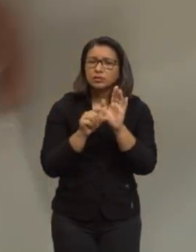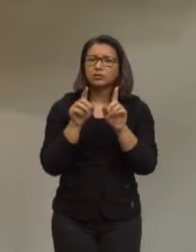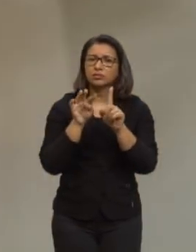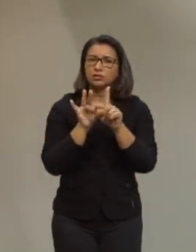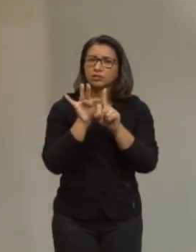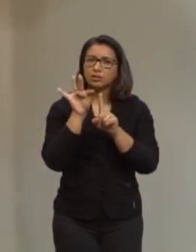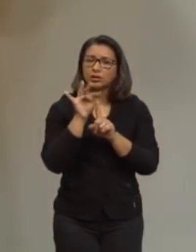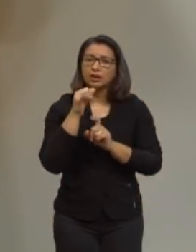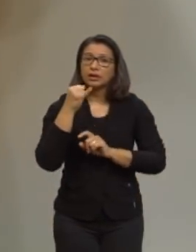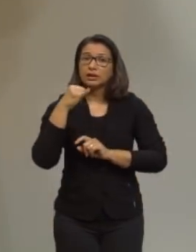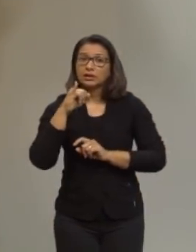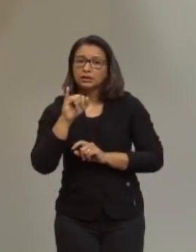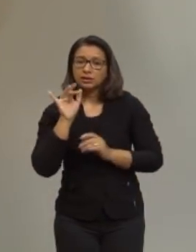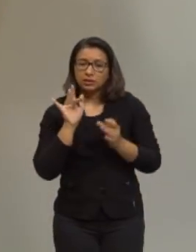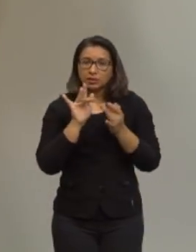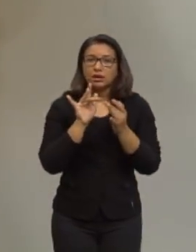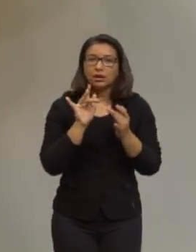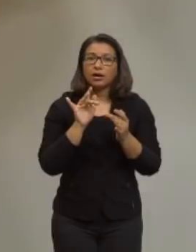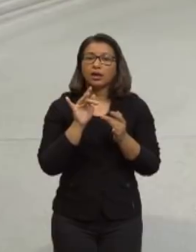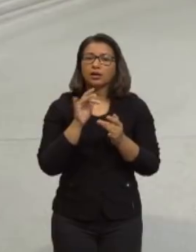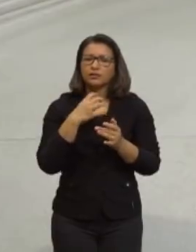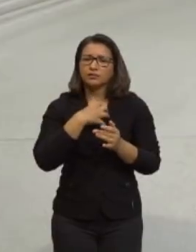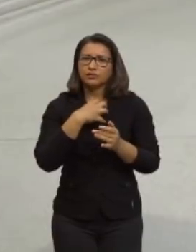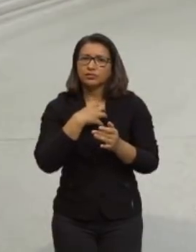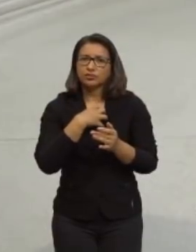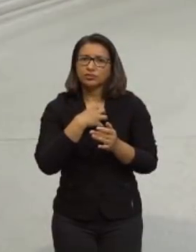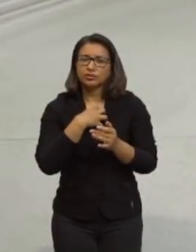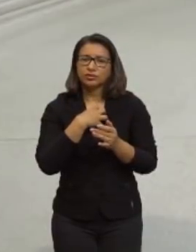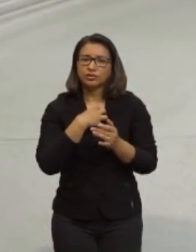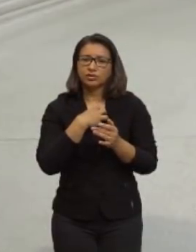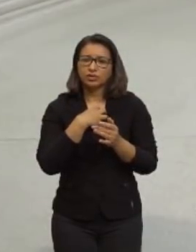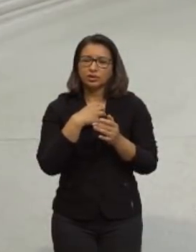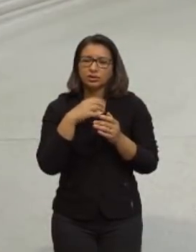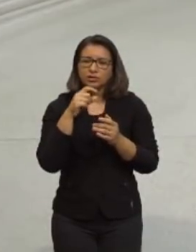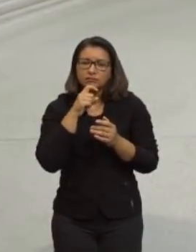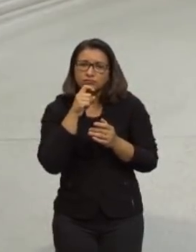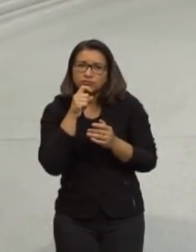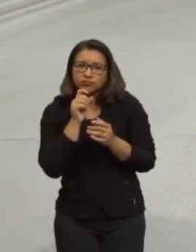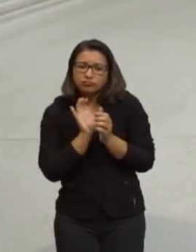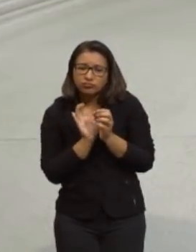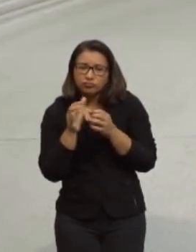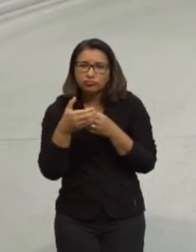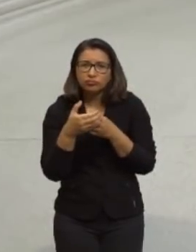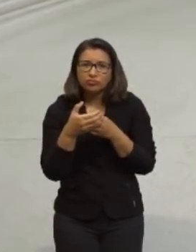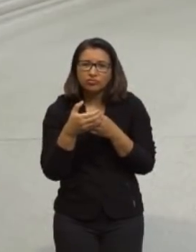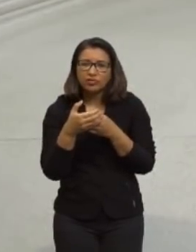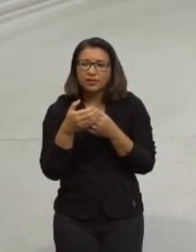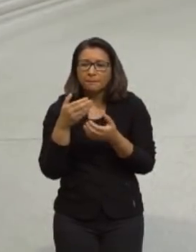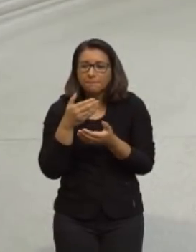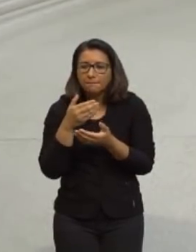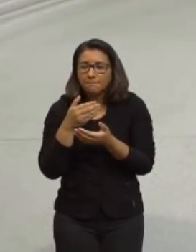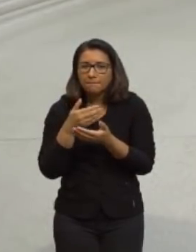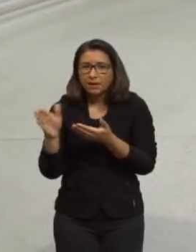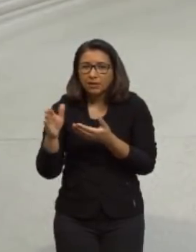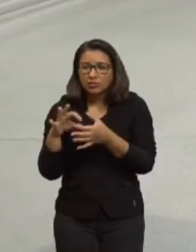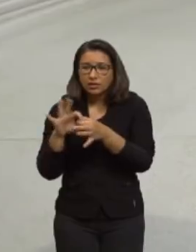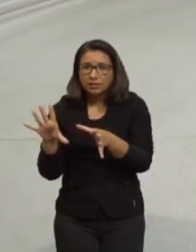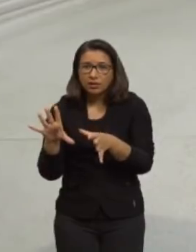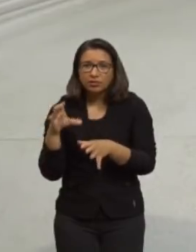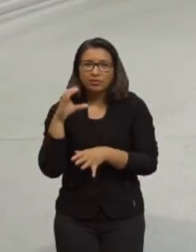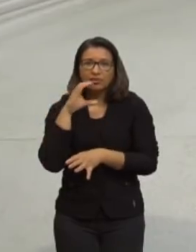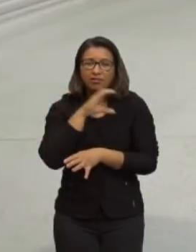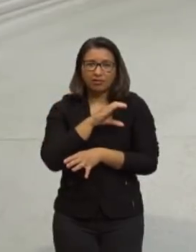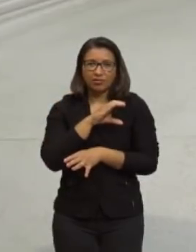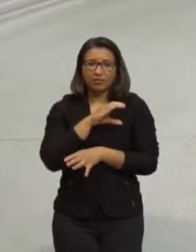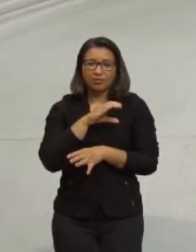a temperatura se eu encostar ali eu vou sentir que o frasco resfriou ele chegou calor da minha mão se eu encostar